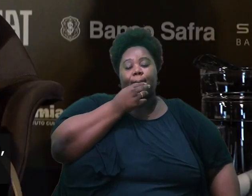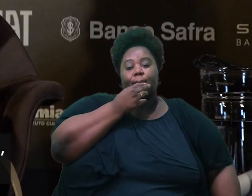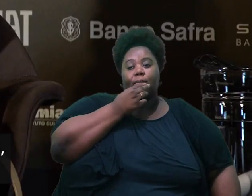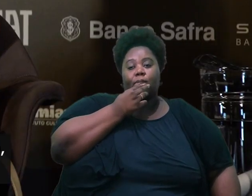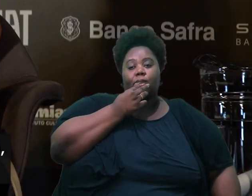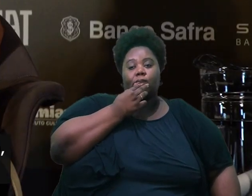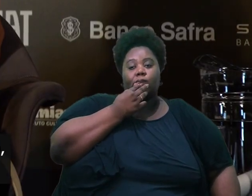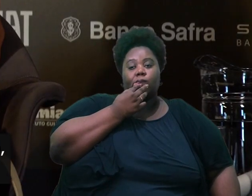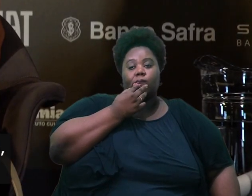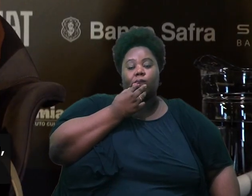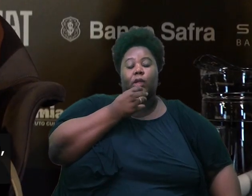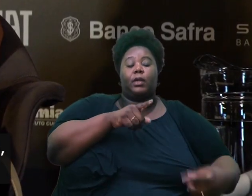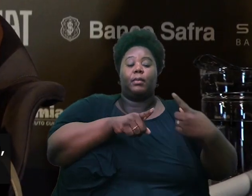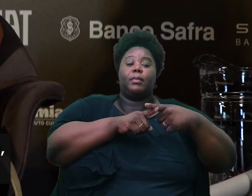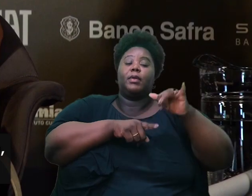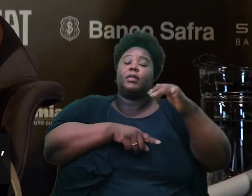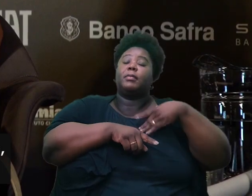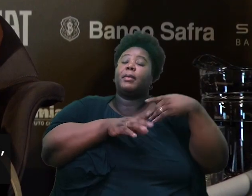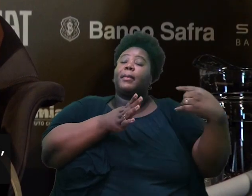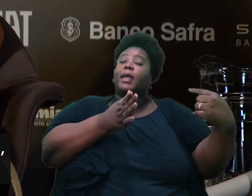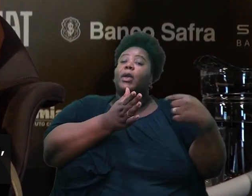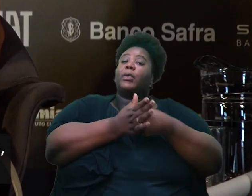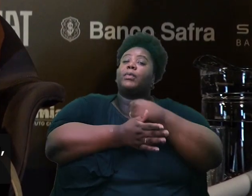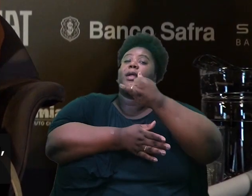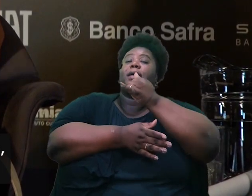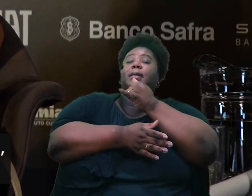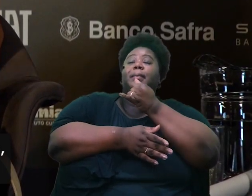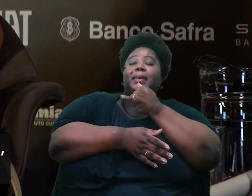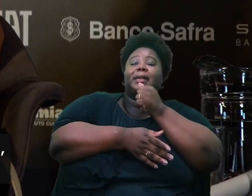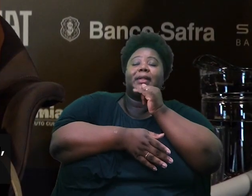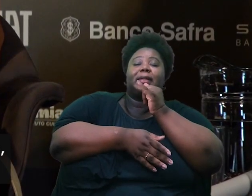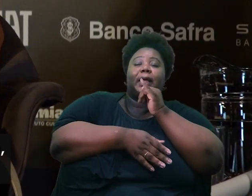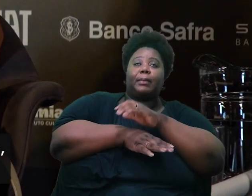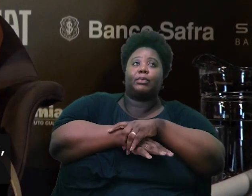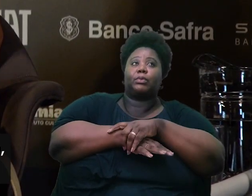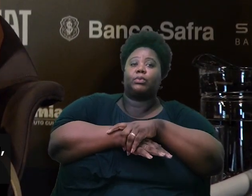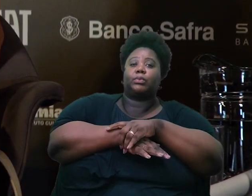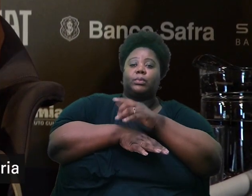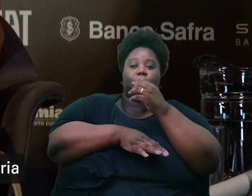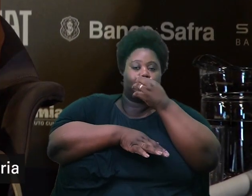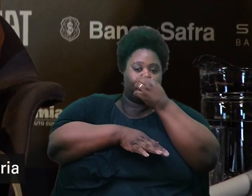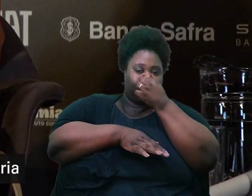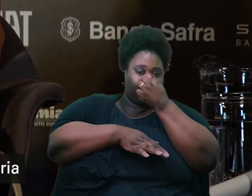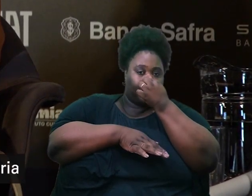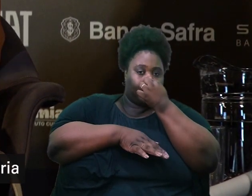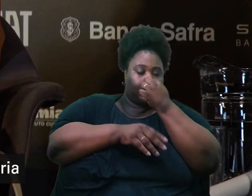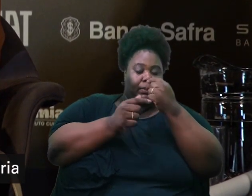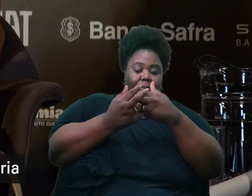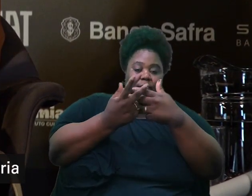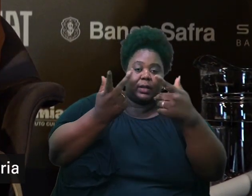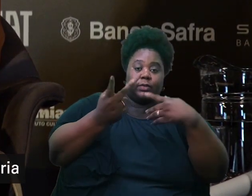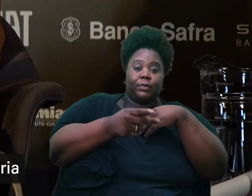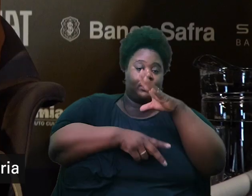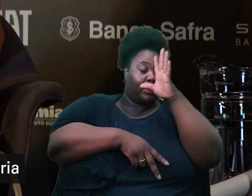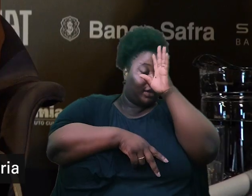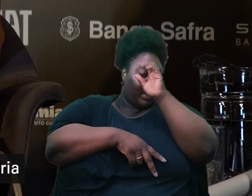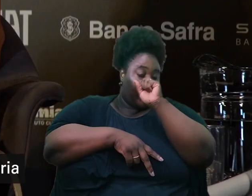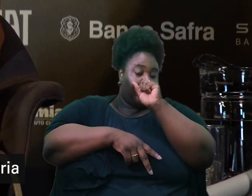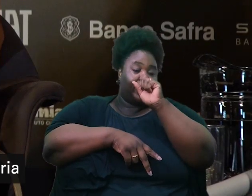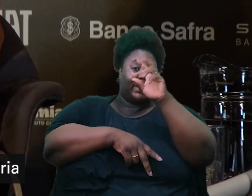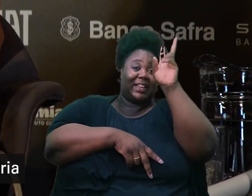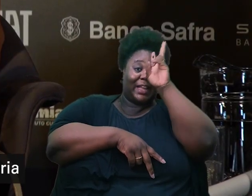Porque se você me perguntar, por exemplo, grande parte das coisas que eu aprendi